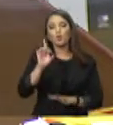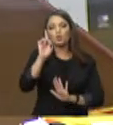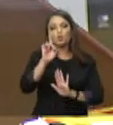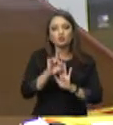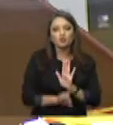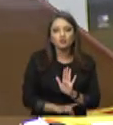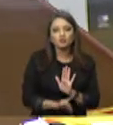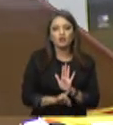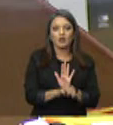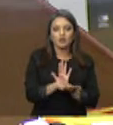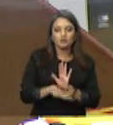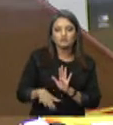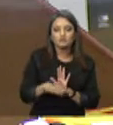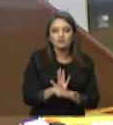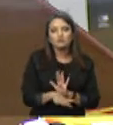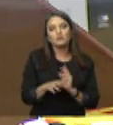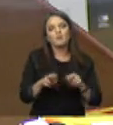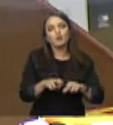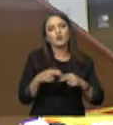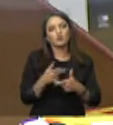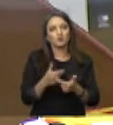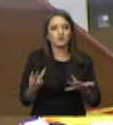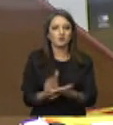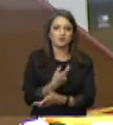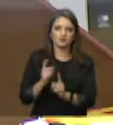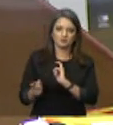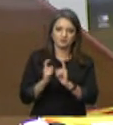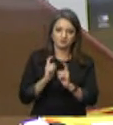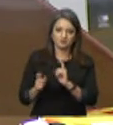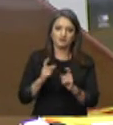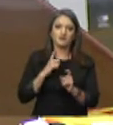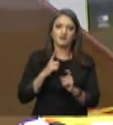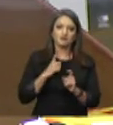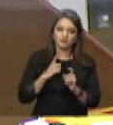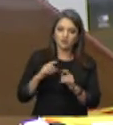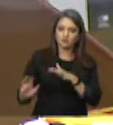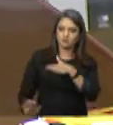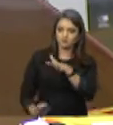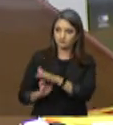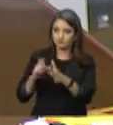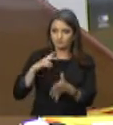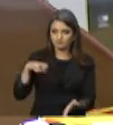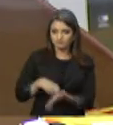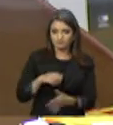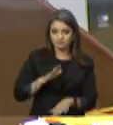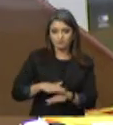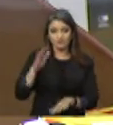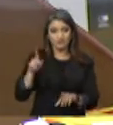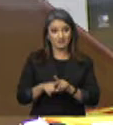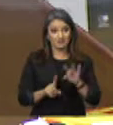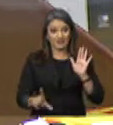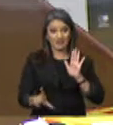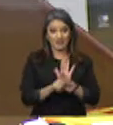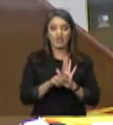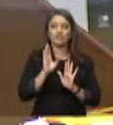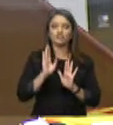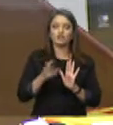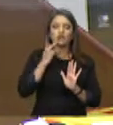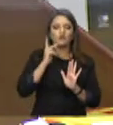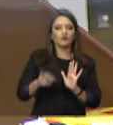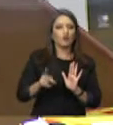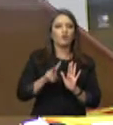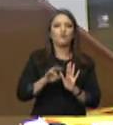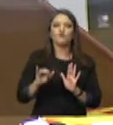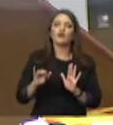a probidade na administração favorecendo o poder punitivo do Estado tanto mais se o próprio legislador determinou a retroação